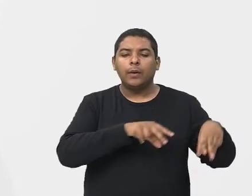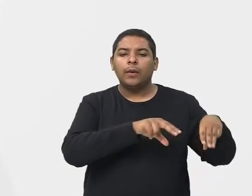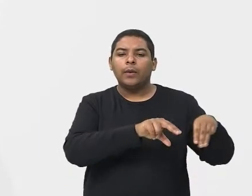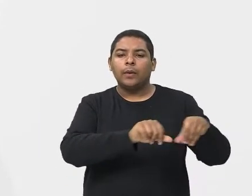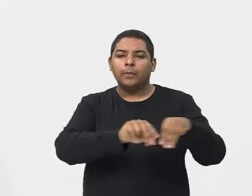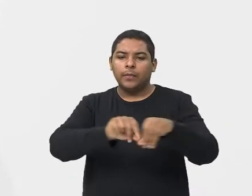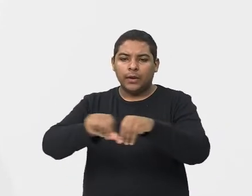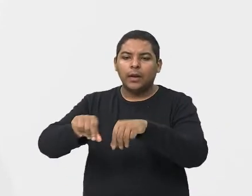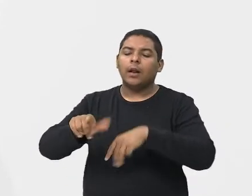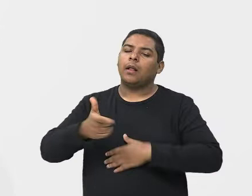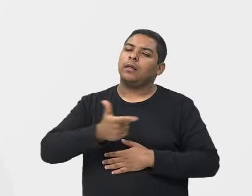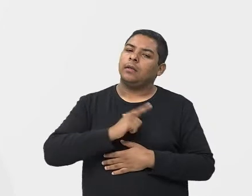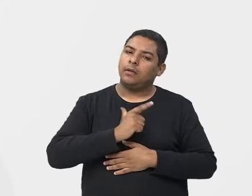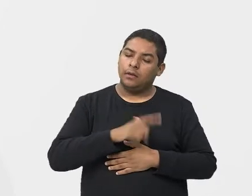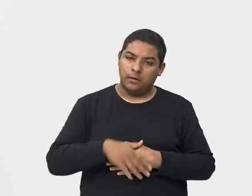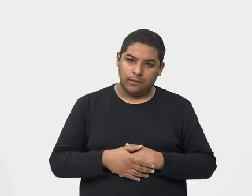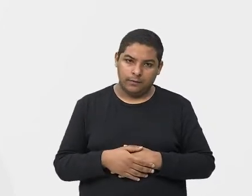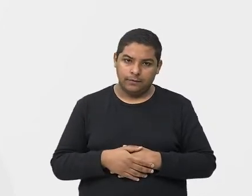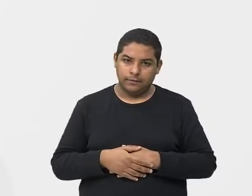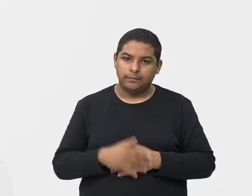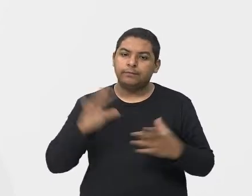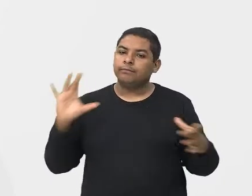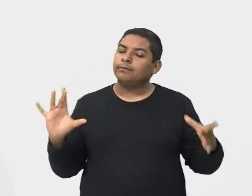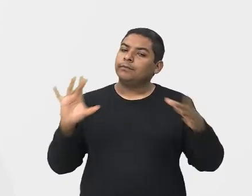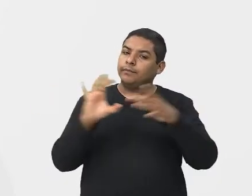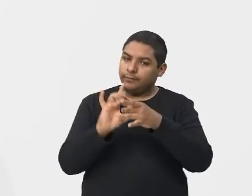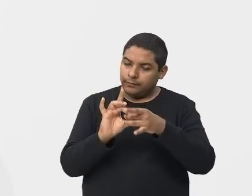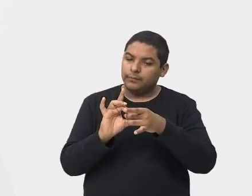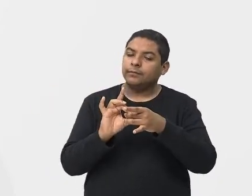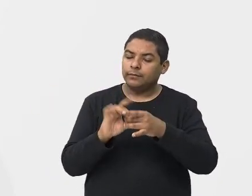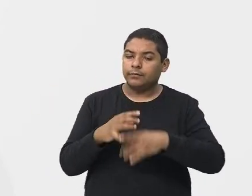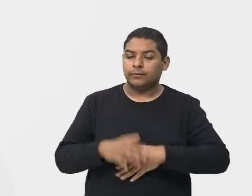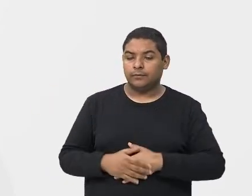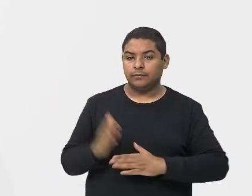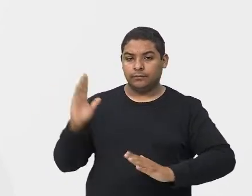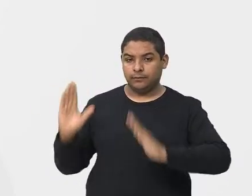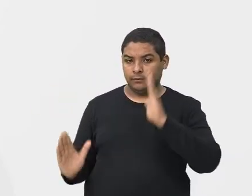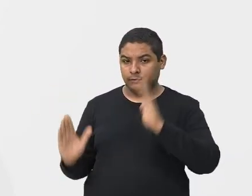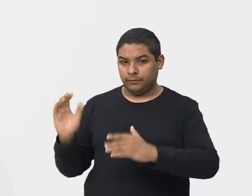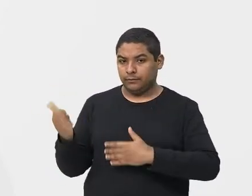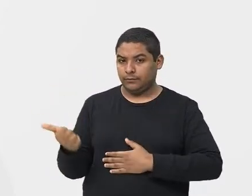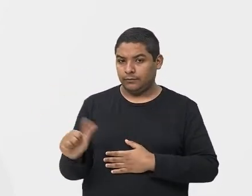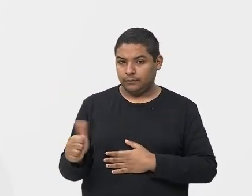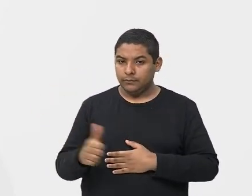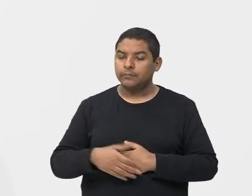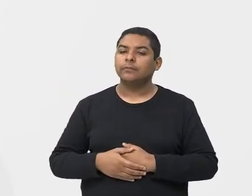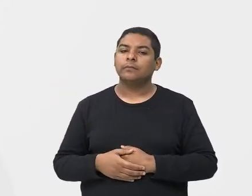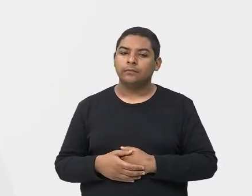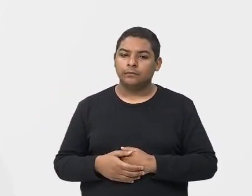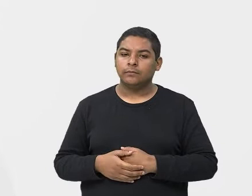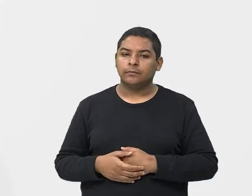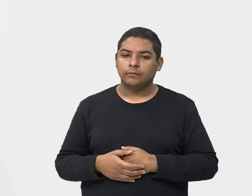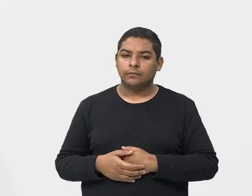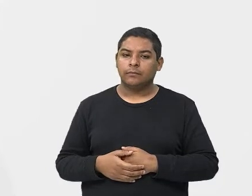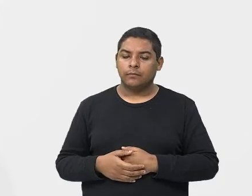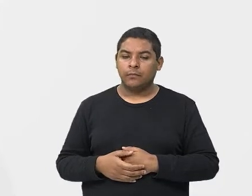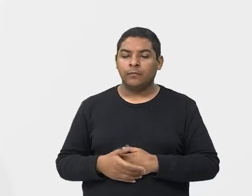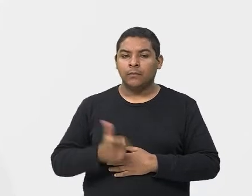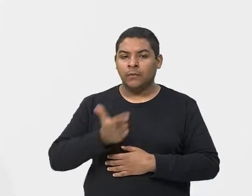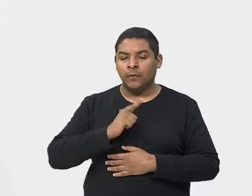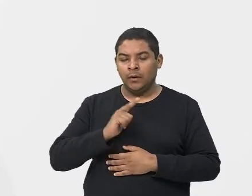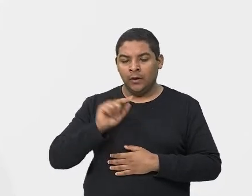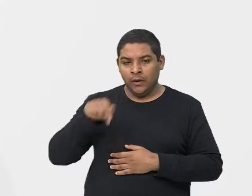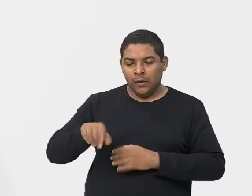gente? Tudo ligado ao quê? Ao setor primário, tá? Essa exploração mineral que vai ocorrer na Austrália,